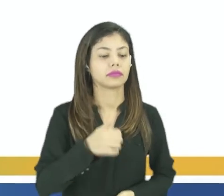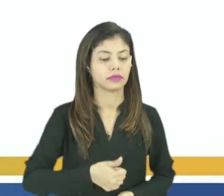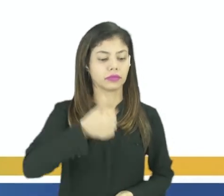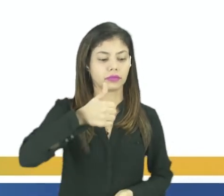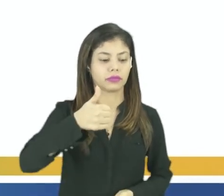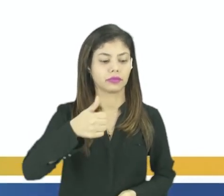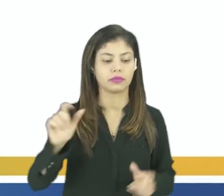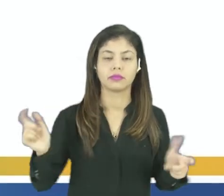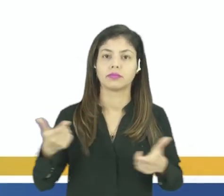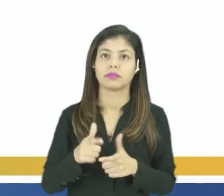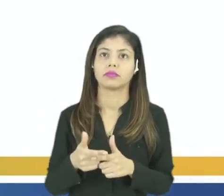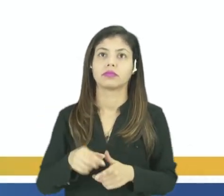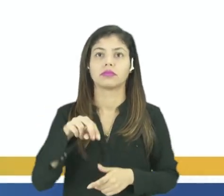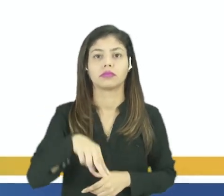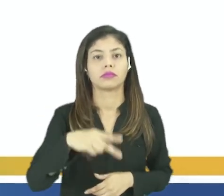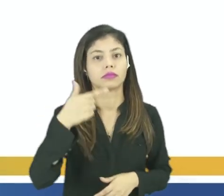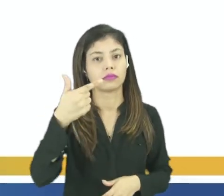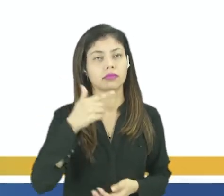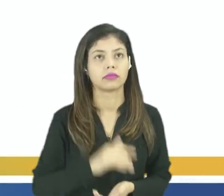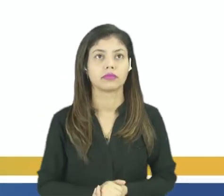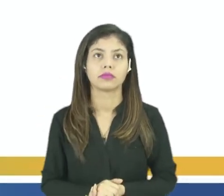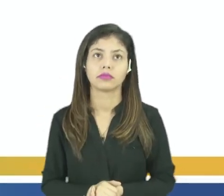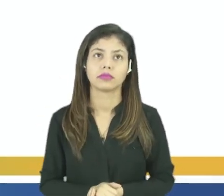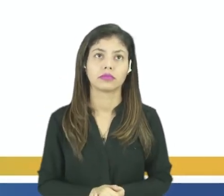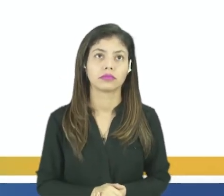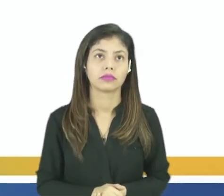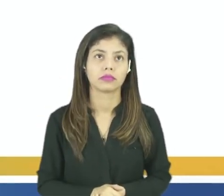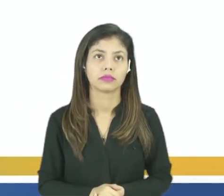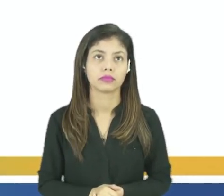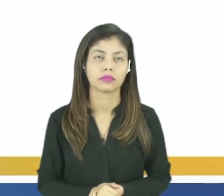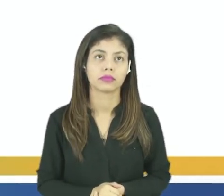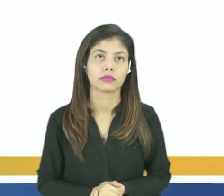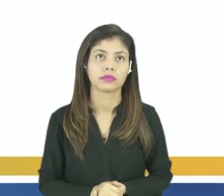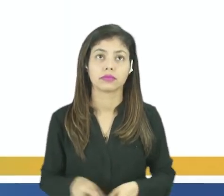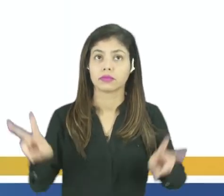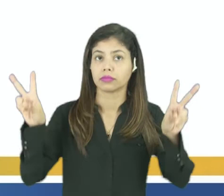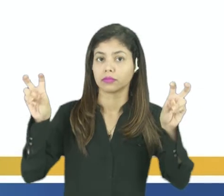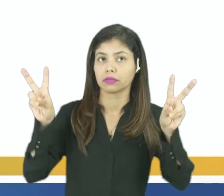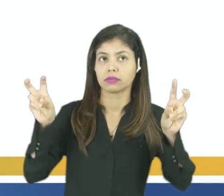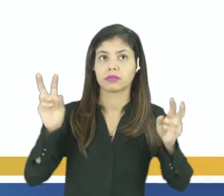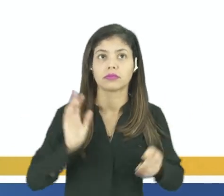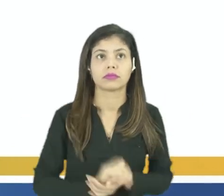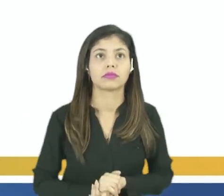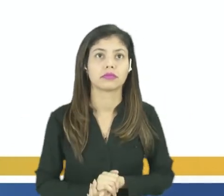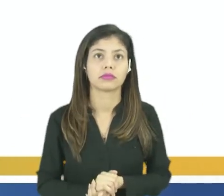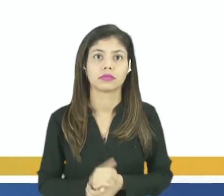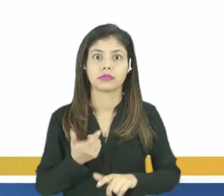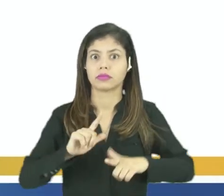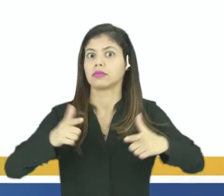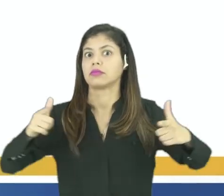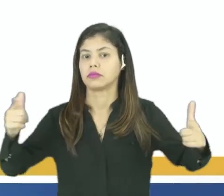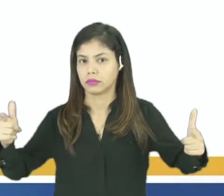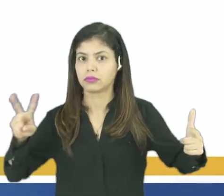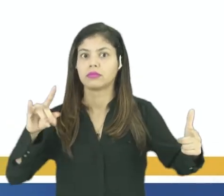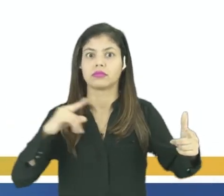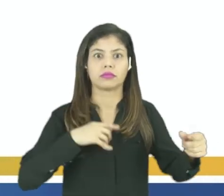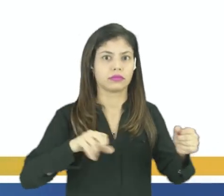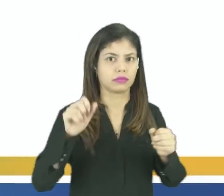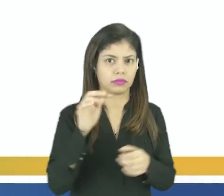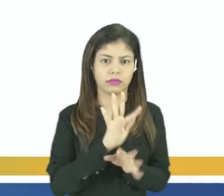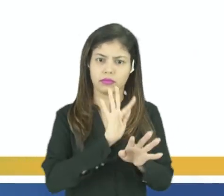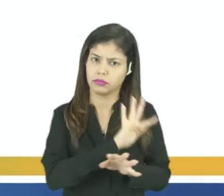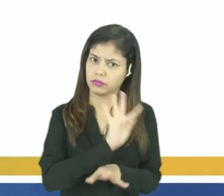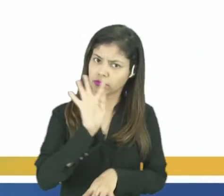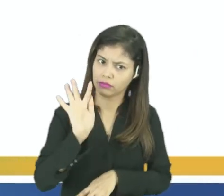vai diminuir, então ela vai vir mais para cá, ó, tá? E, consequentemente, a